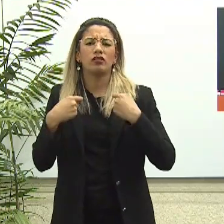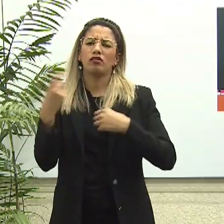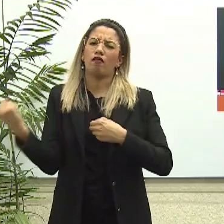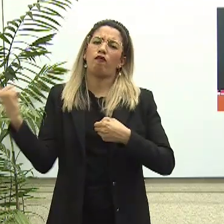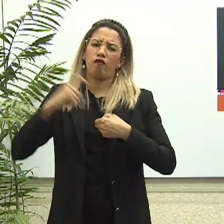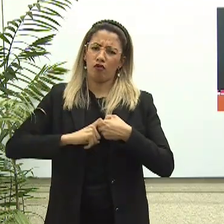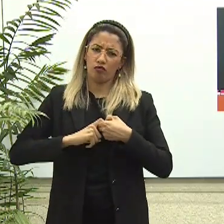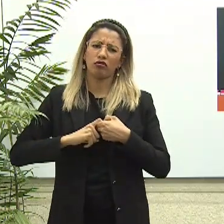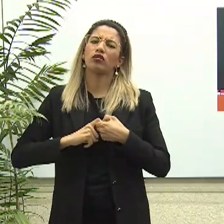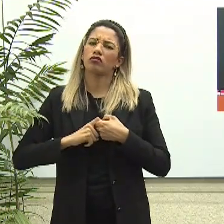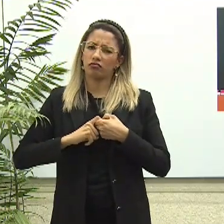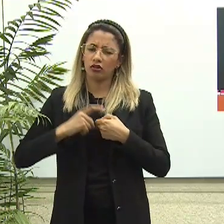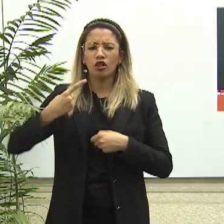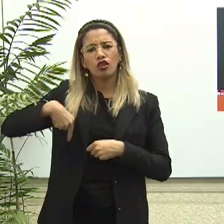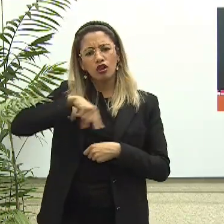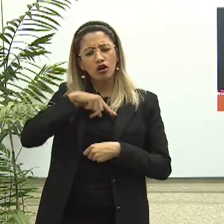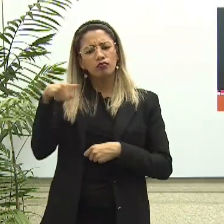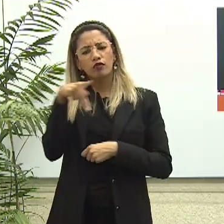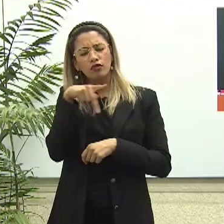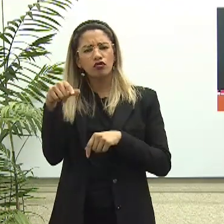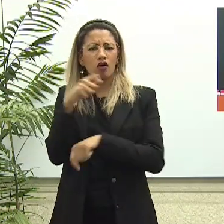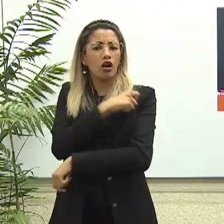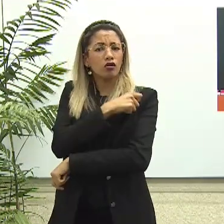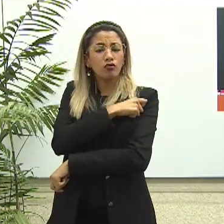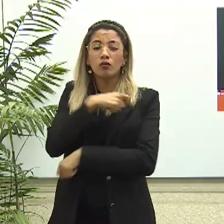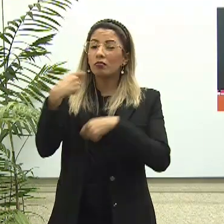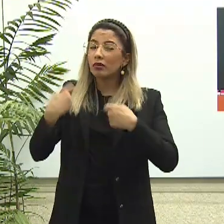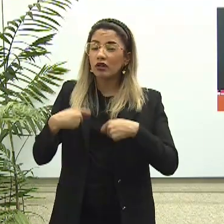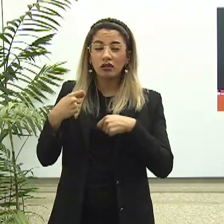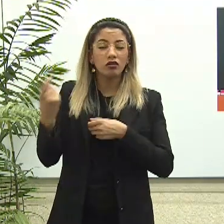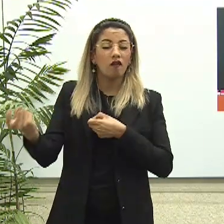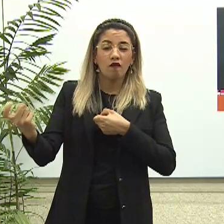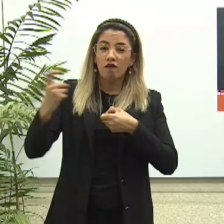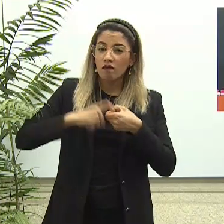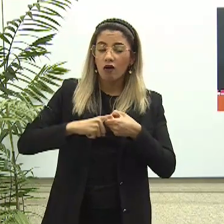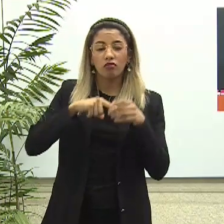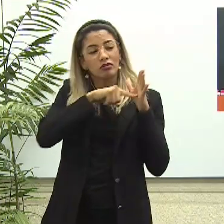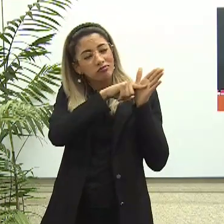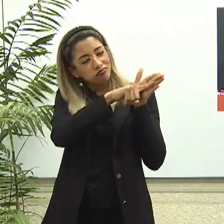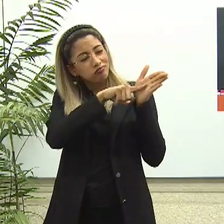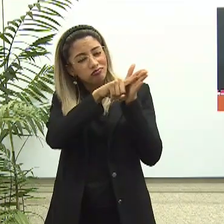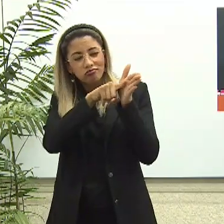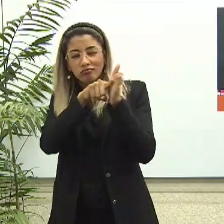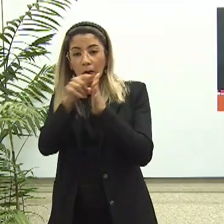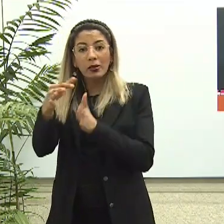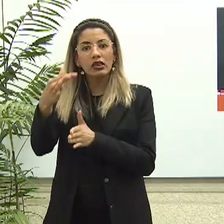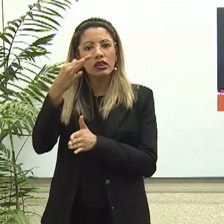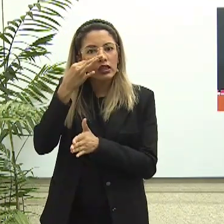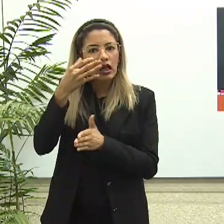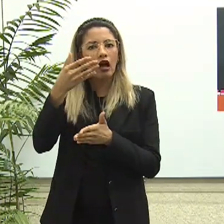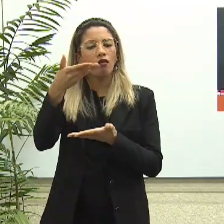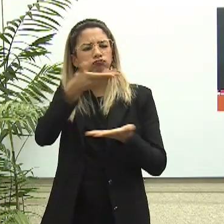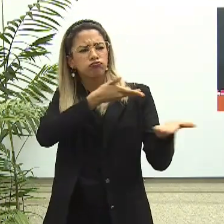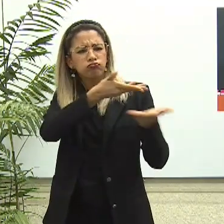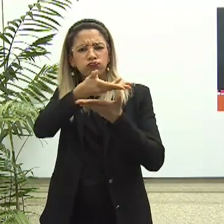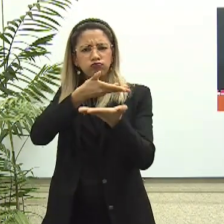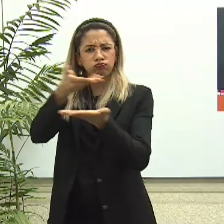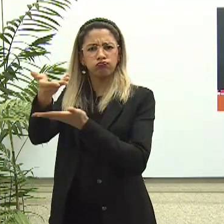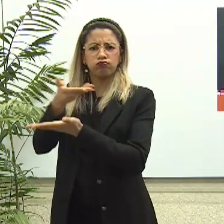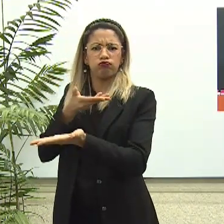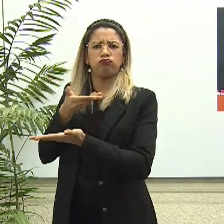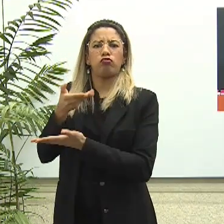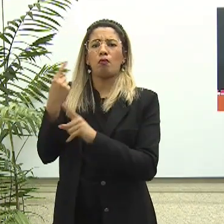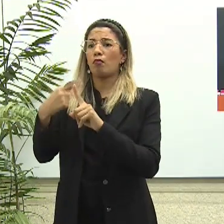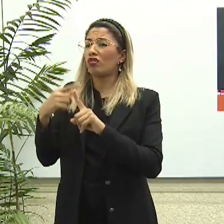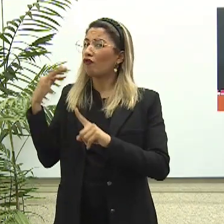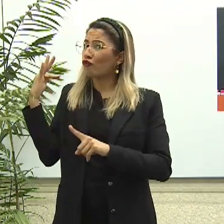nós docentes nós estudantes precisamos retomar pesquisadores precisamos retomar essa presença e esse debate porque o nosso futuro